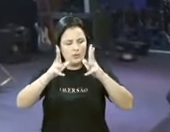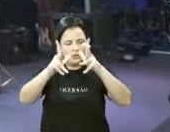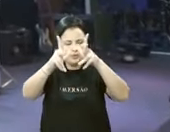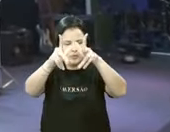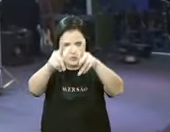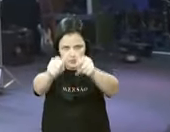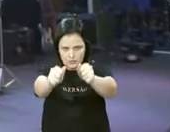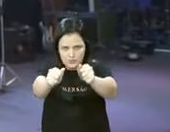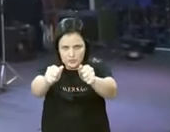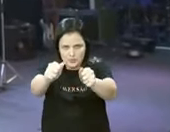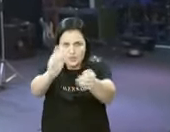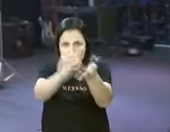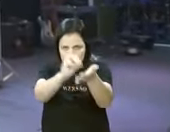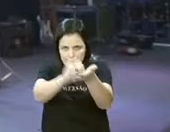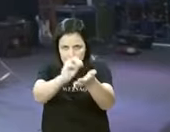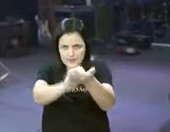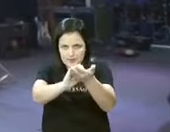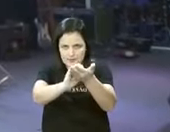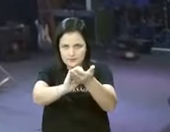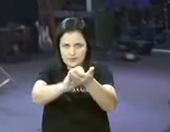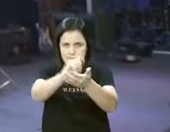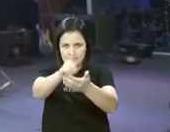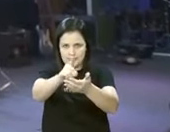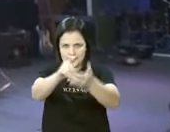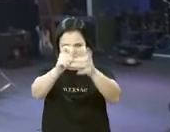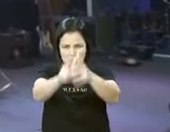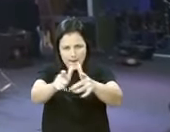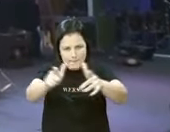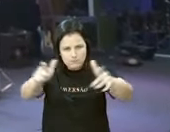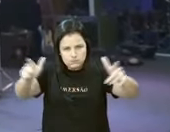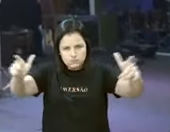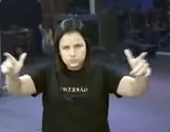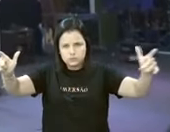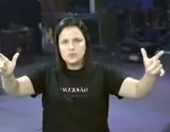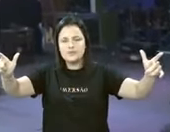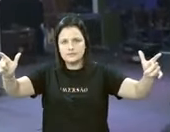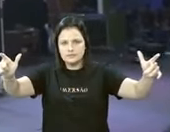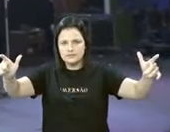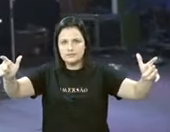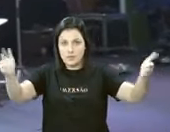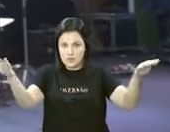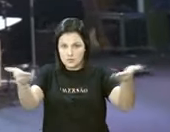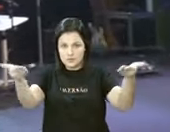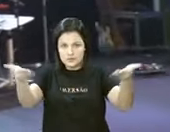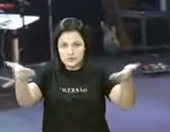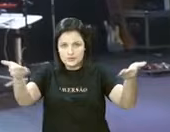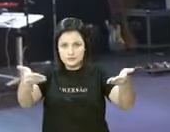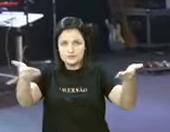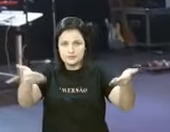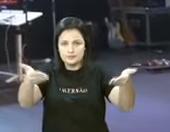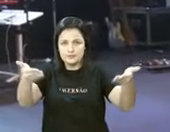faltava para a expansão do chamado que Deus te deu, hoje,